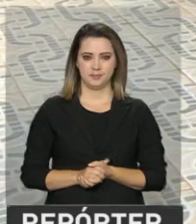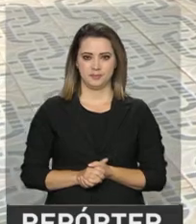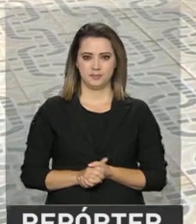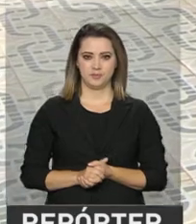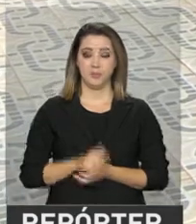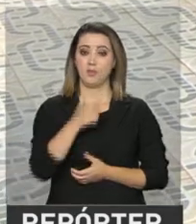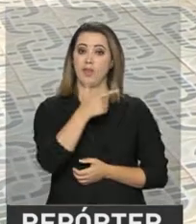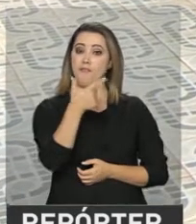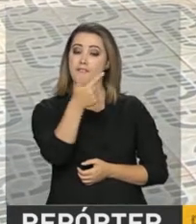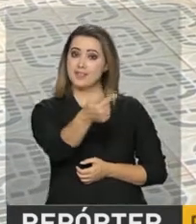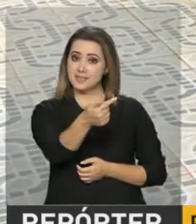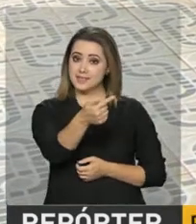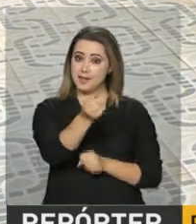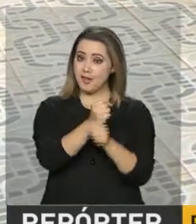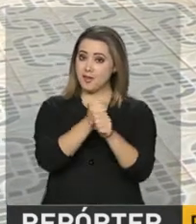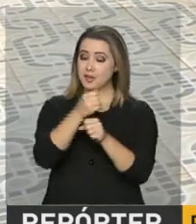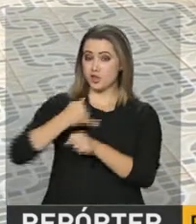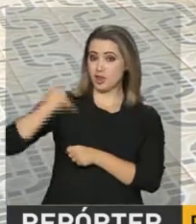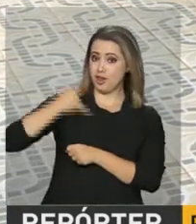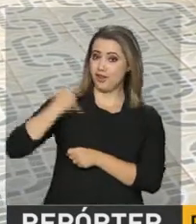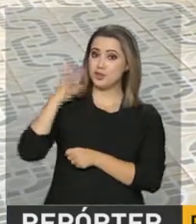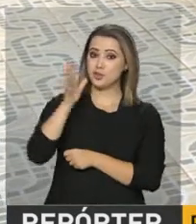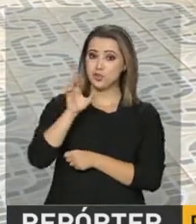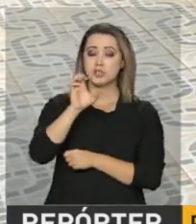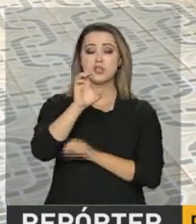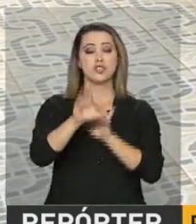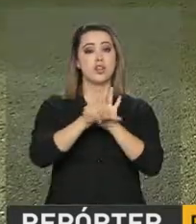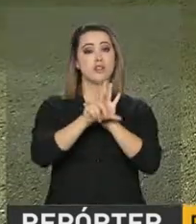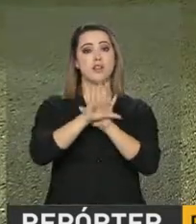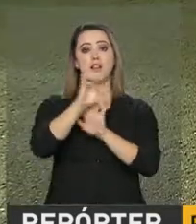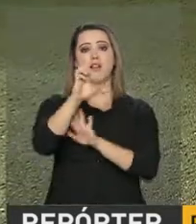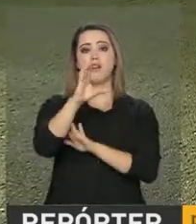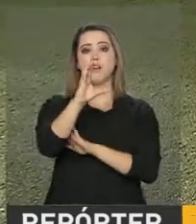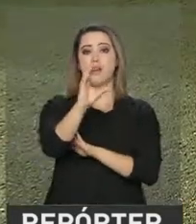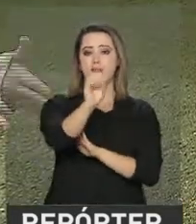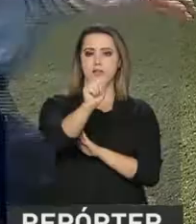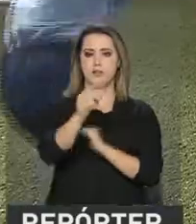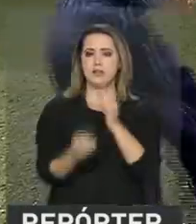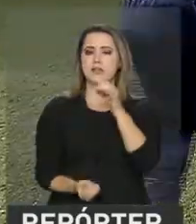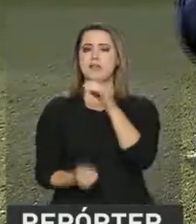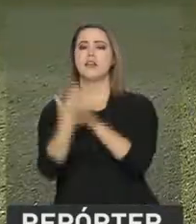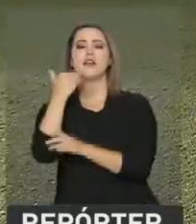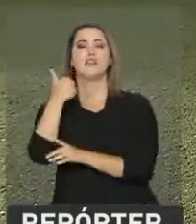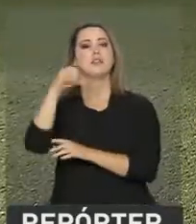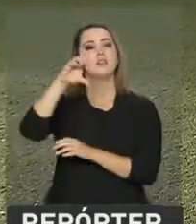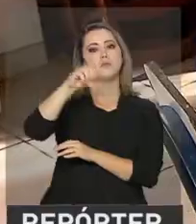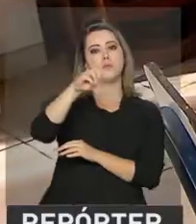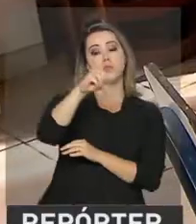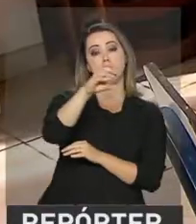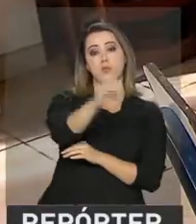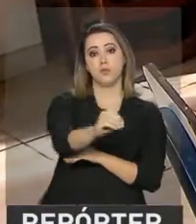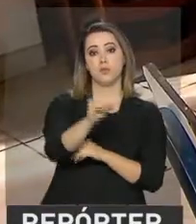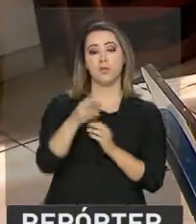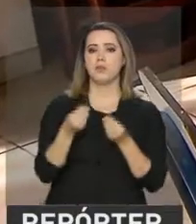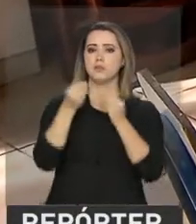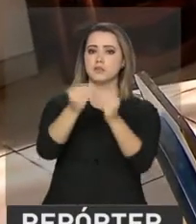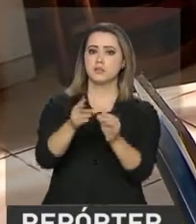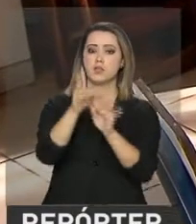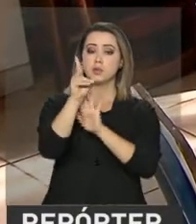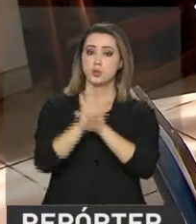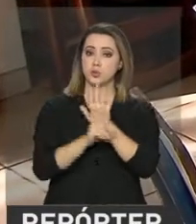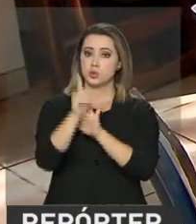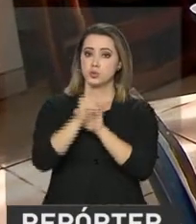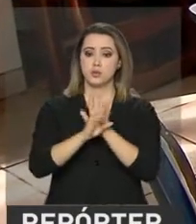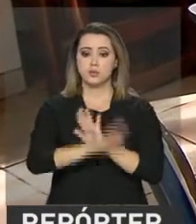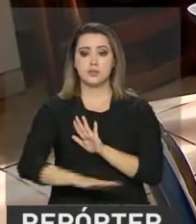27 anos do estatuto da criança e do adolescente eca ele foi criado em 1990 para garantir os direitos das